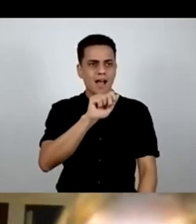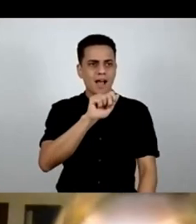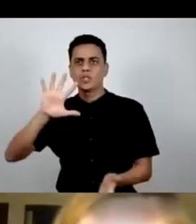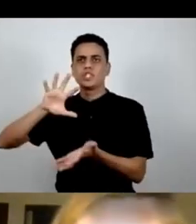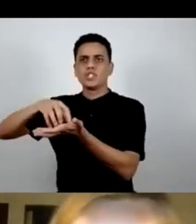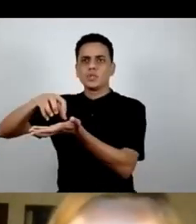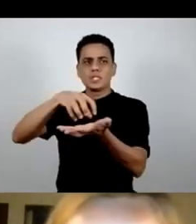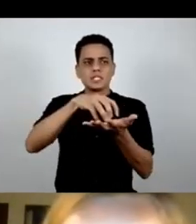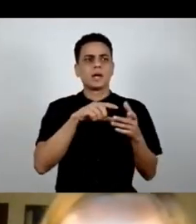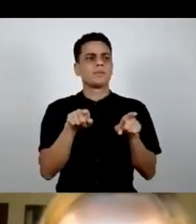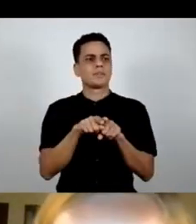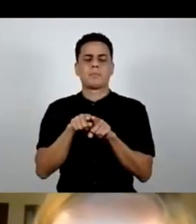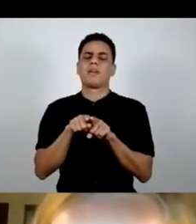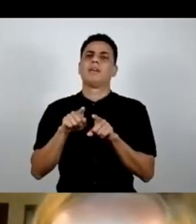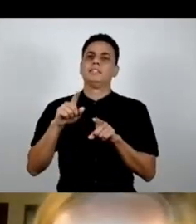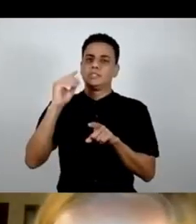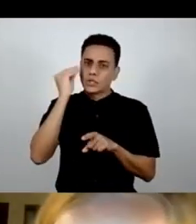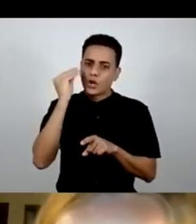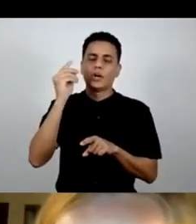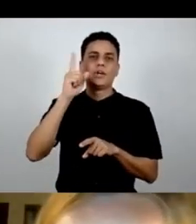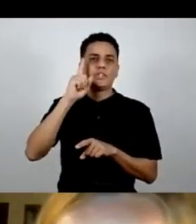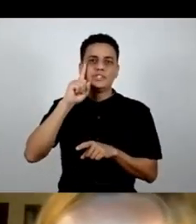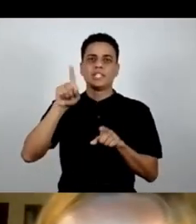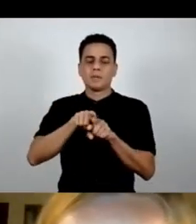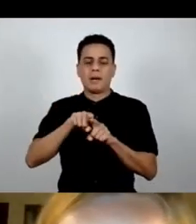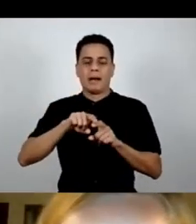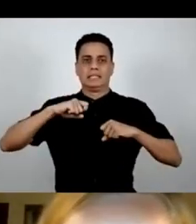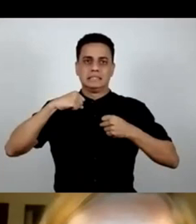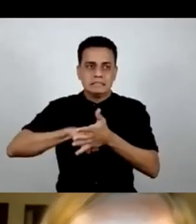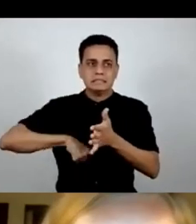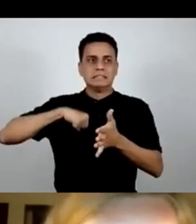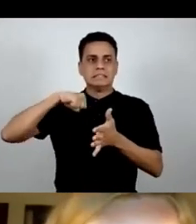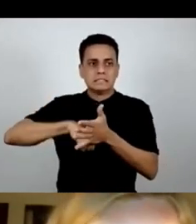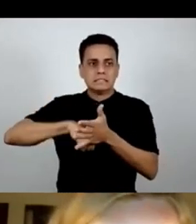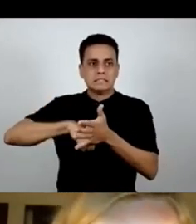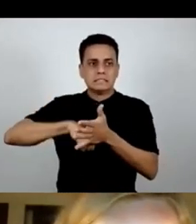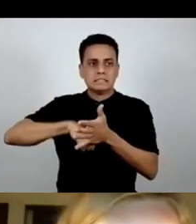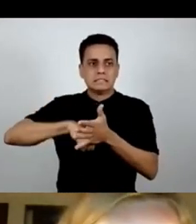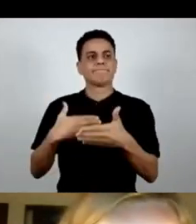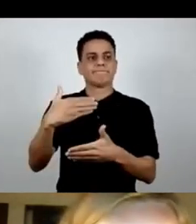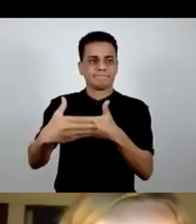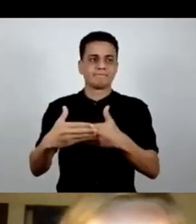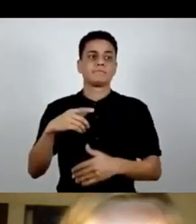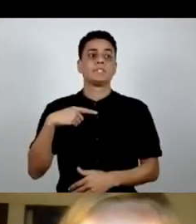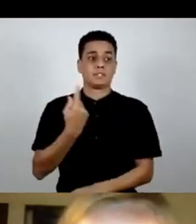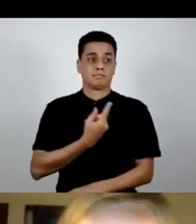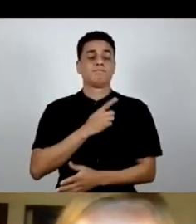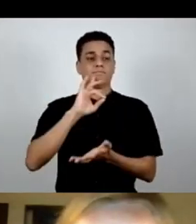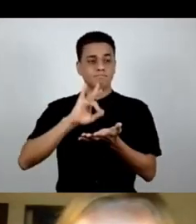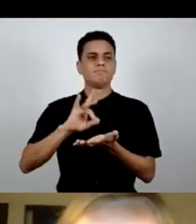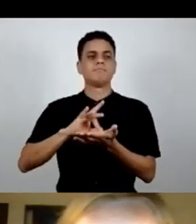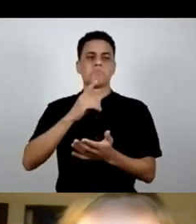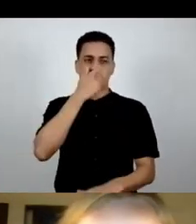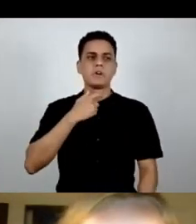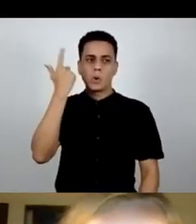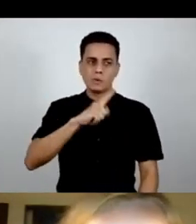uma cada dia matando um leão nesse sentido, né. E eu acho que isso a gente conseguiu de uma maneira, eu acho que